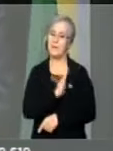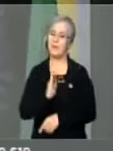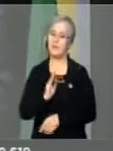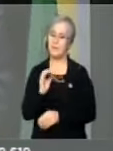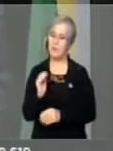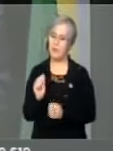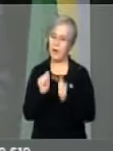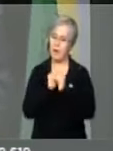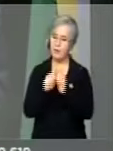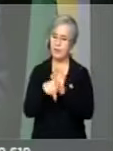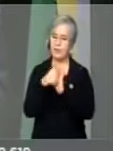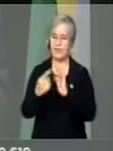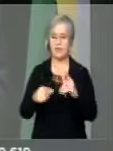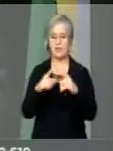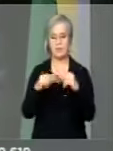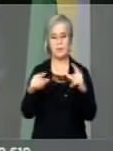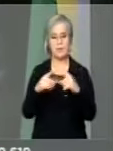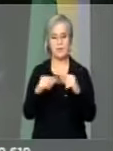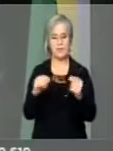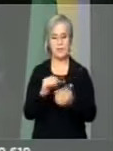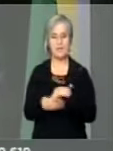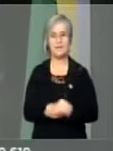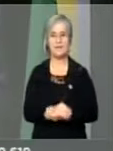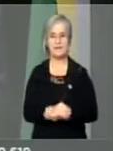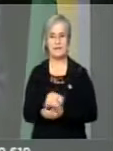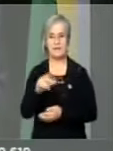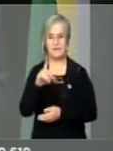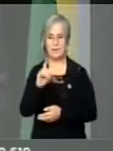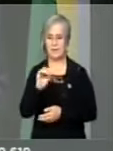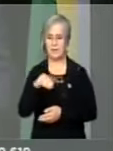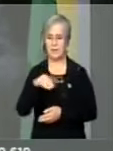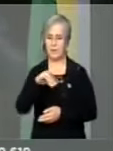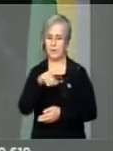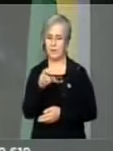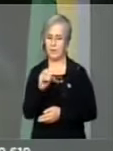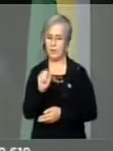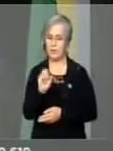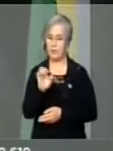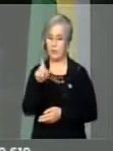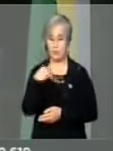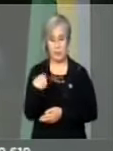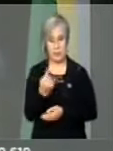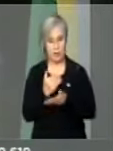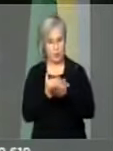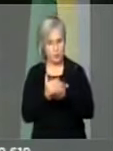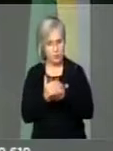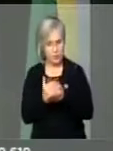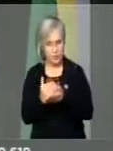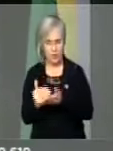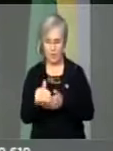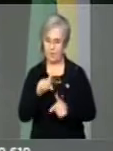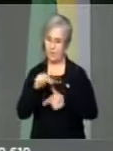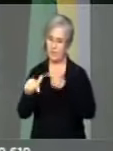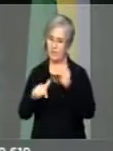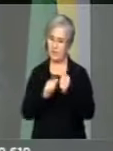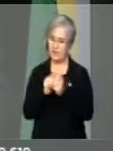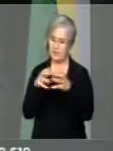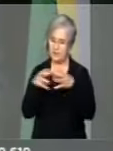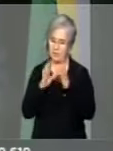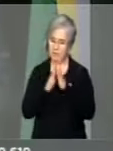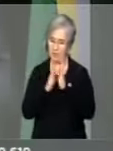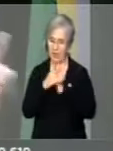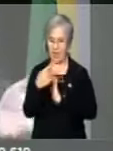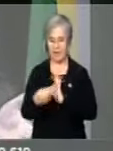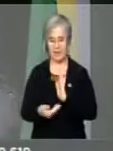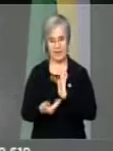Brasília, Dom José Aparecido, queridíssimo de todos nós, e ali nós iniciamos essa empreitada aqui na Câmara dos